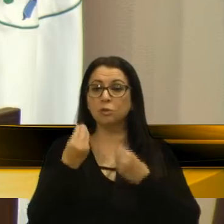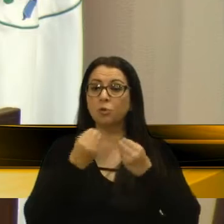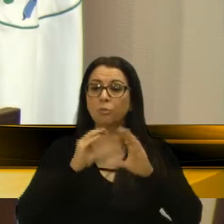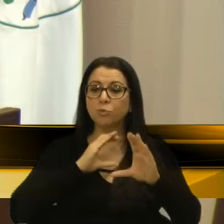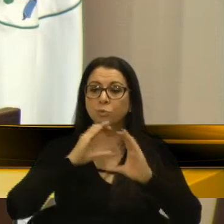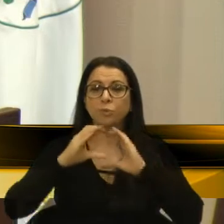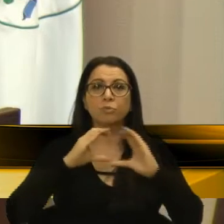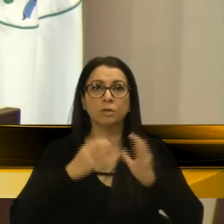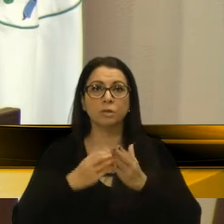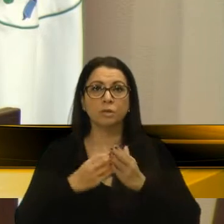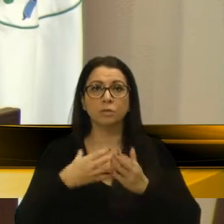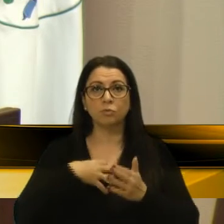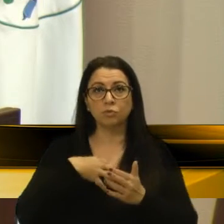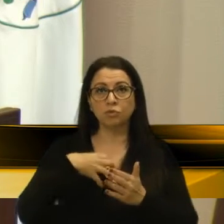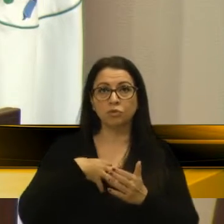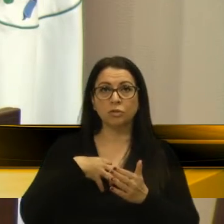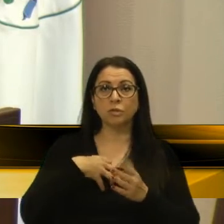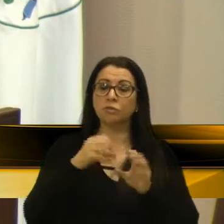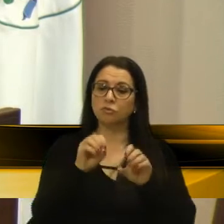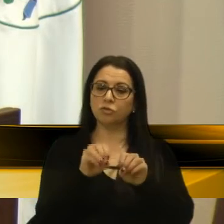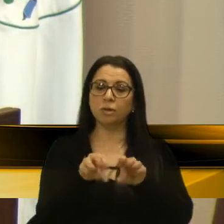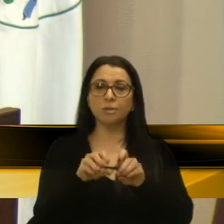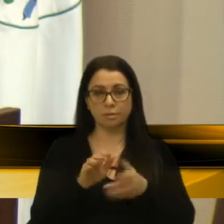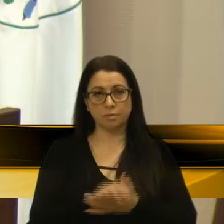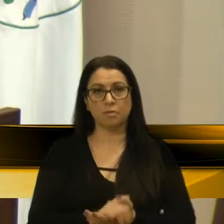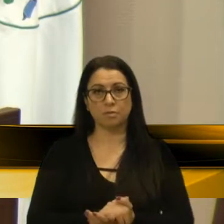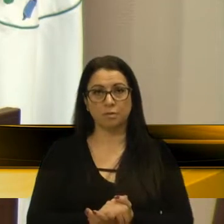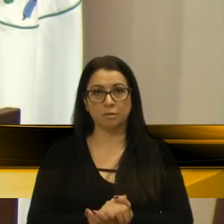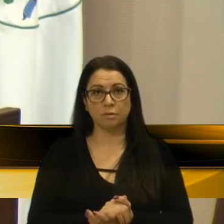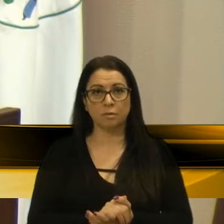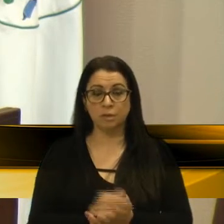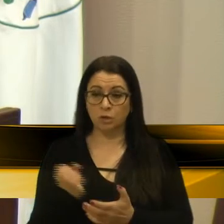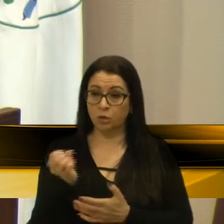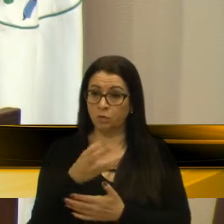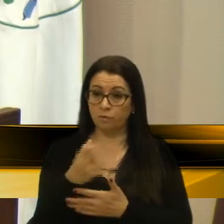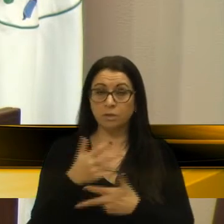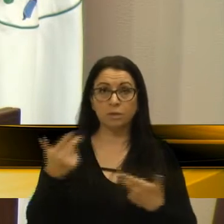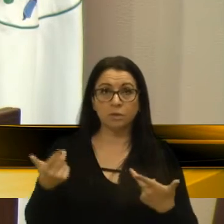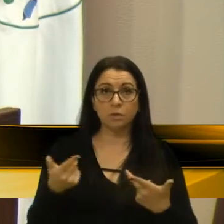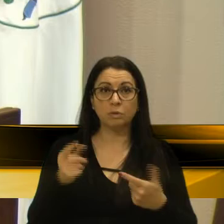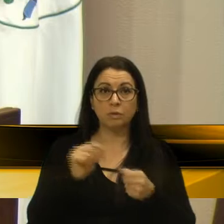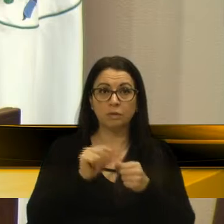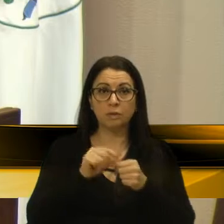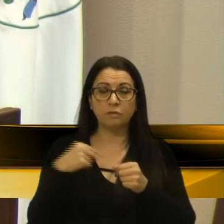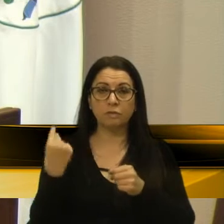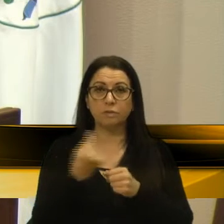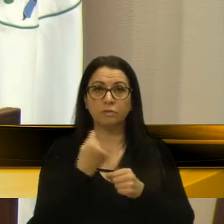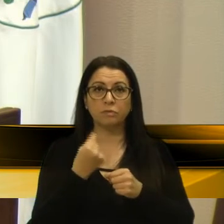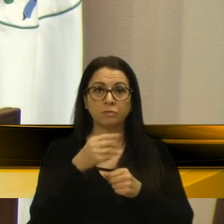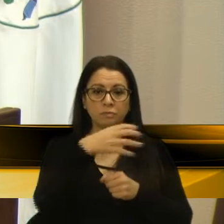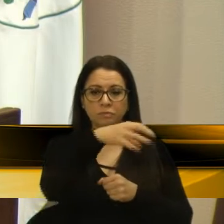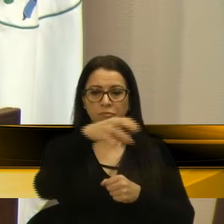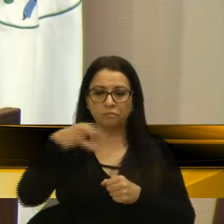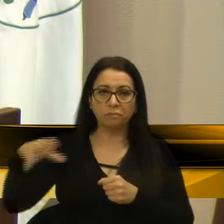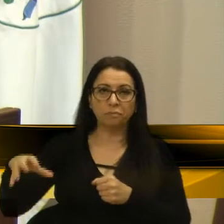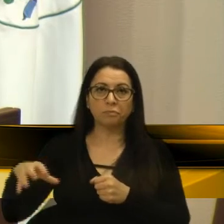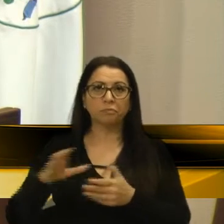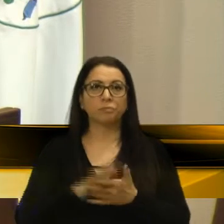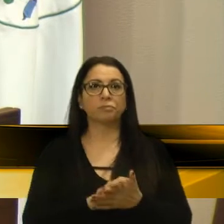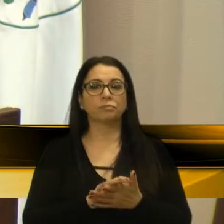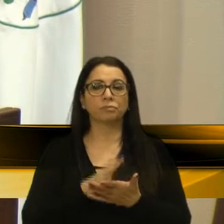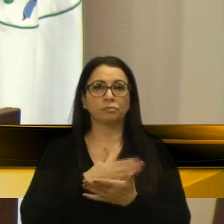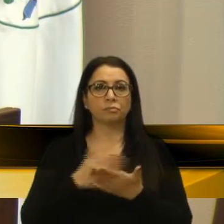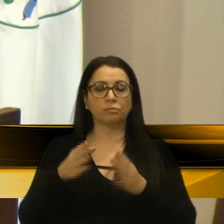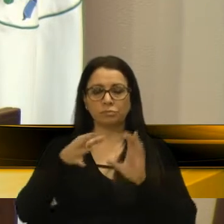comunicar, na forma de ensinar. Inovação é aplicada em todas as áreas da vida, desde o